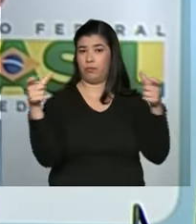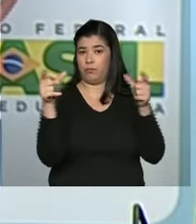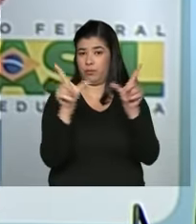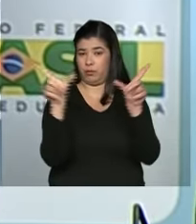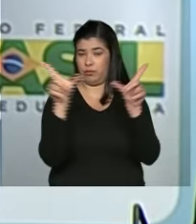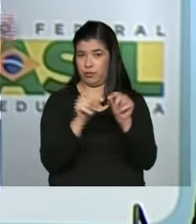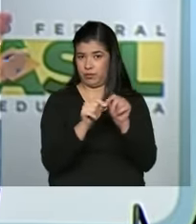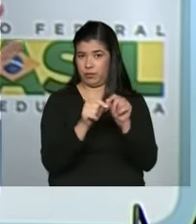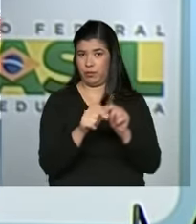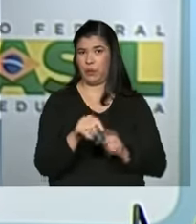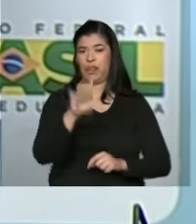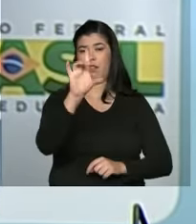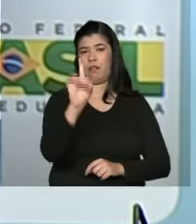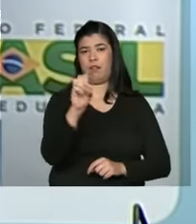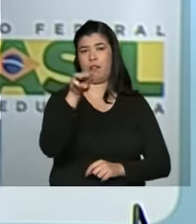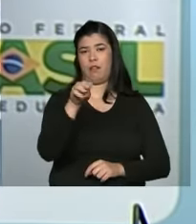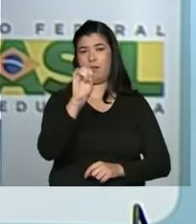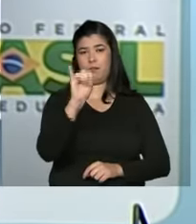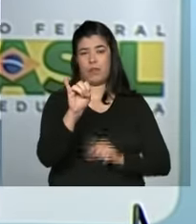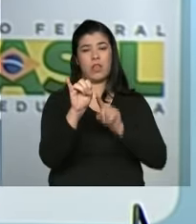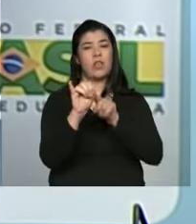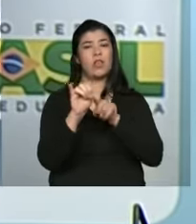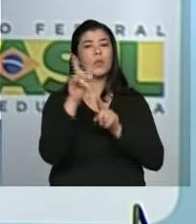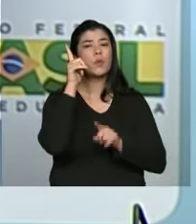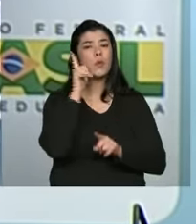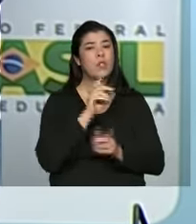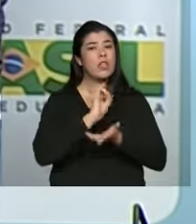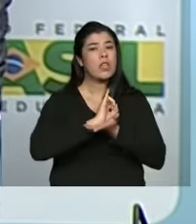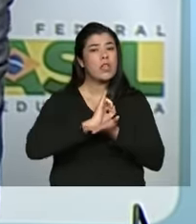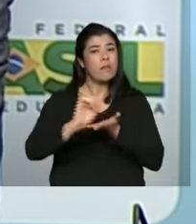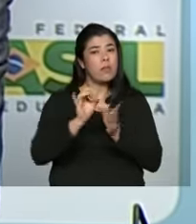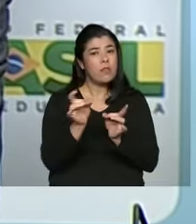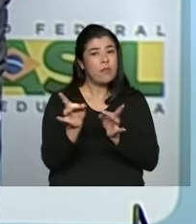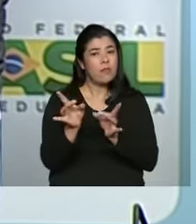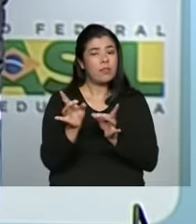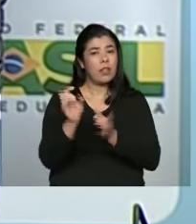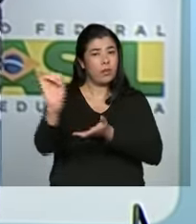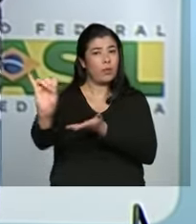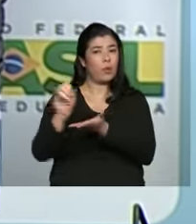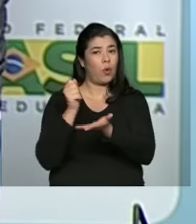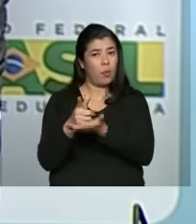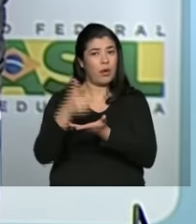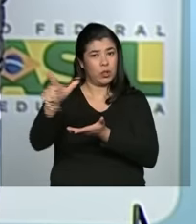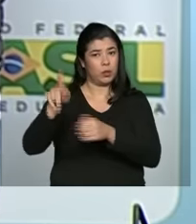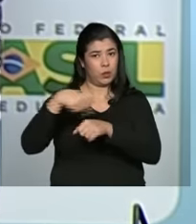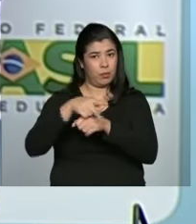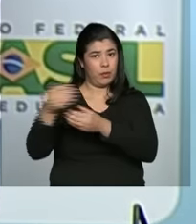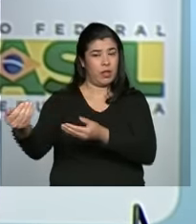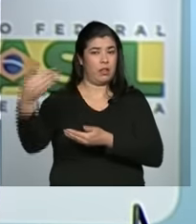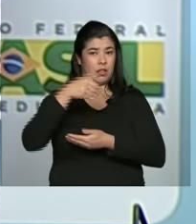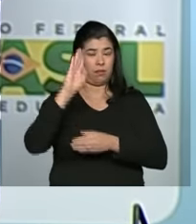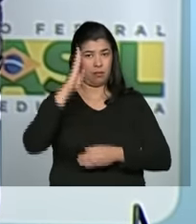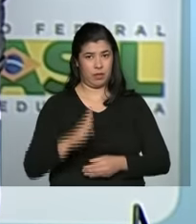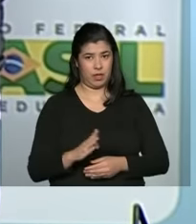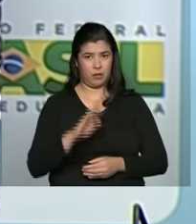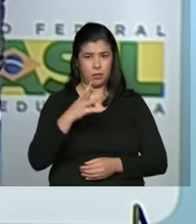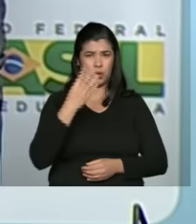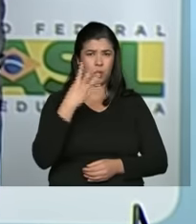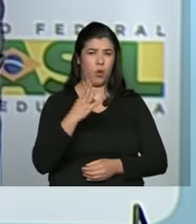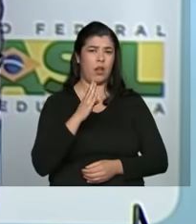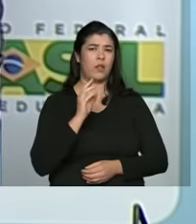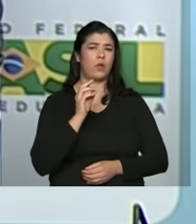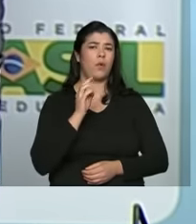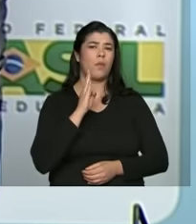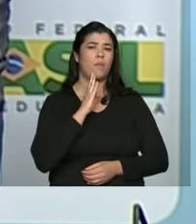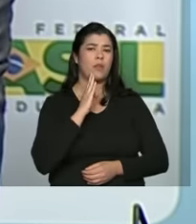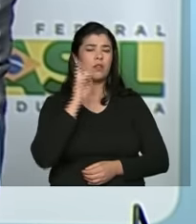a um valor de R 4 bilhões deais o setor de produtos médicos tem um crescimento anual